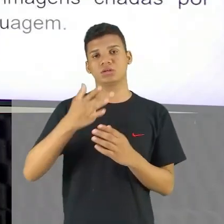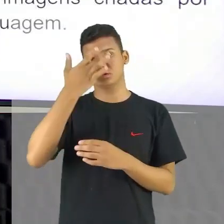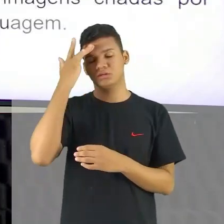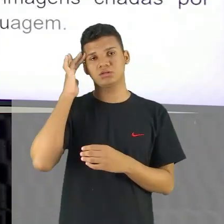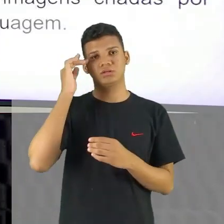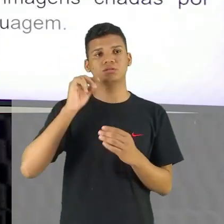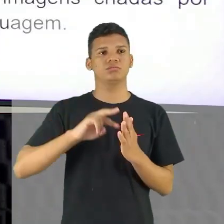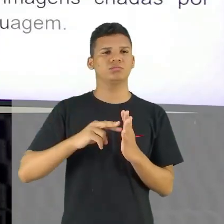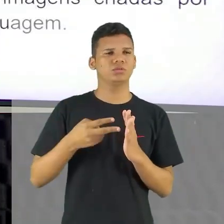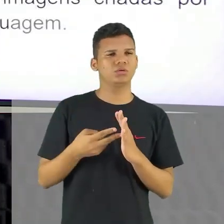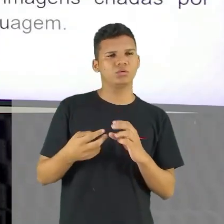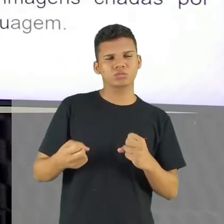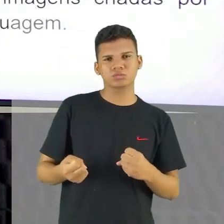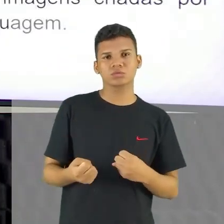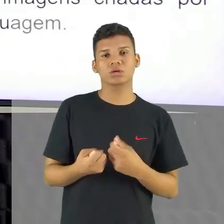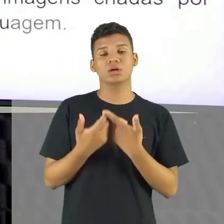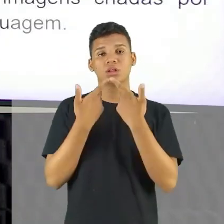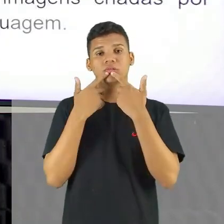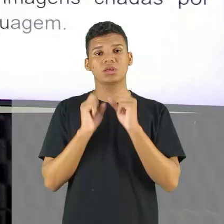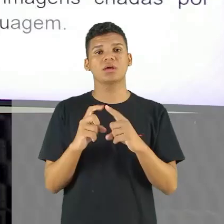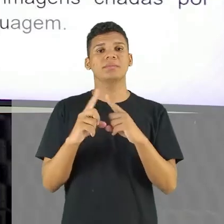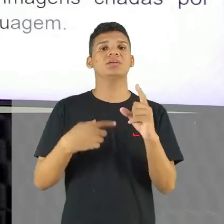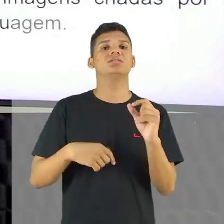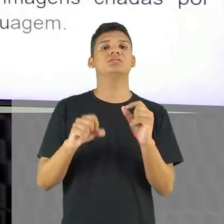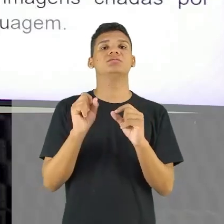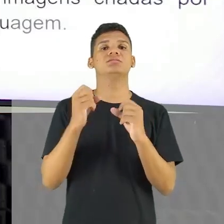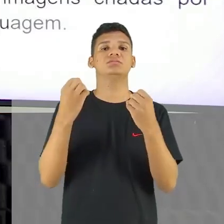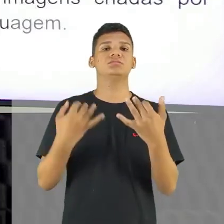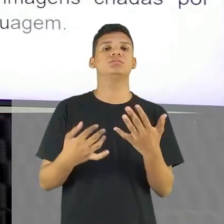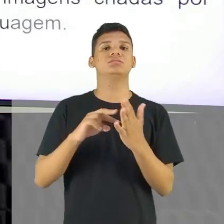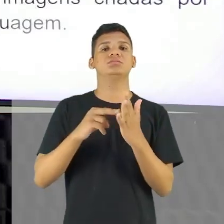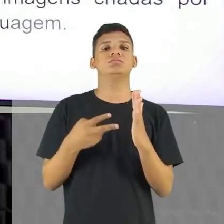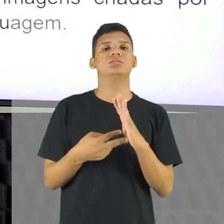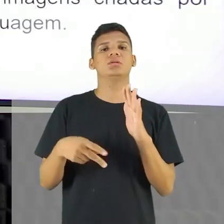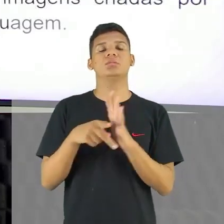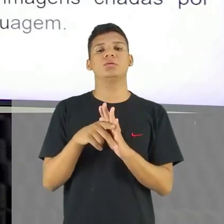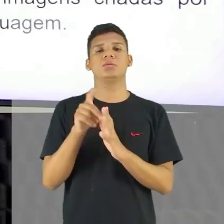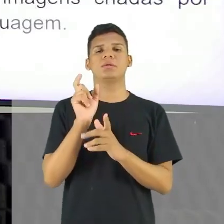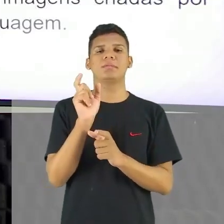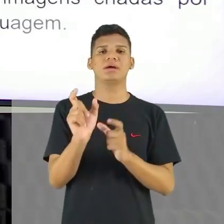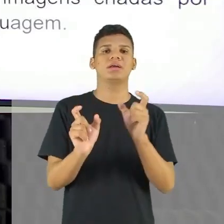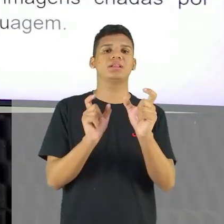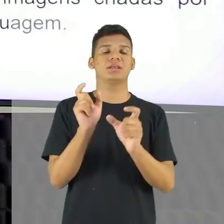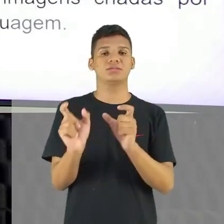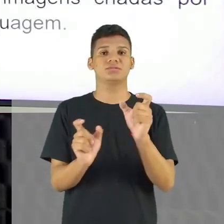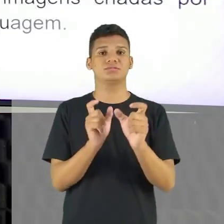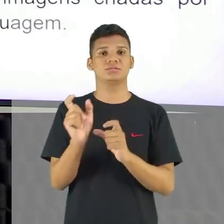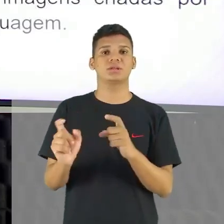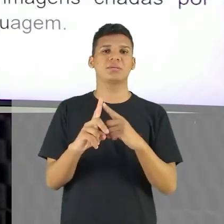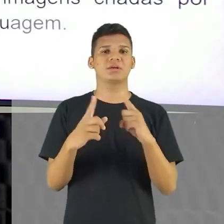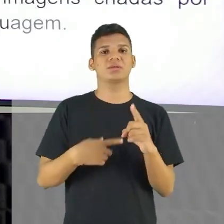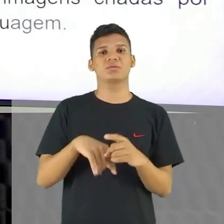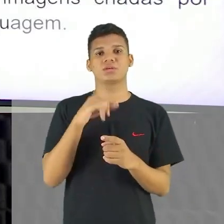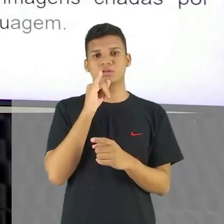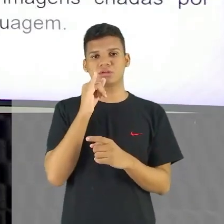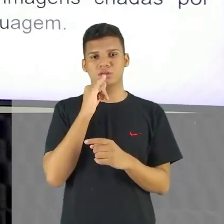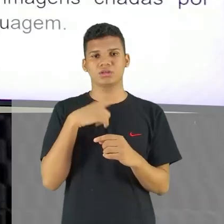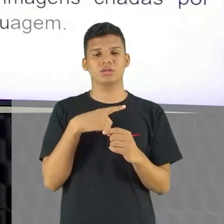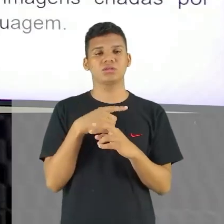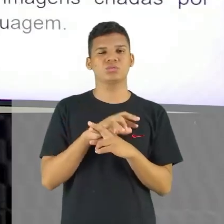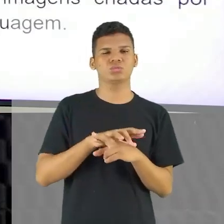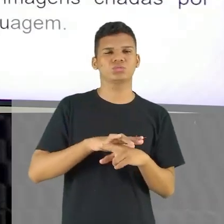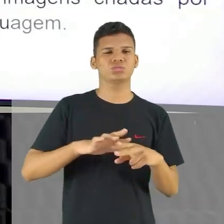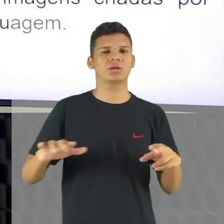da linguagem. Ela está falando de quê no poema? Palavras. Ai, palavras. Sois potência,